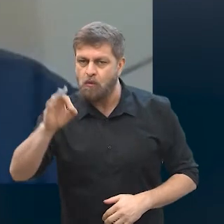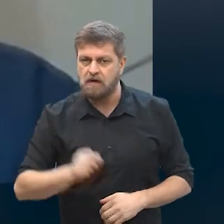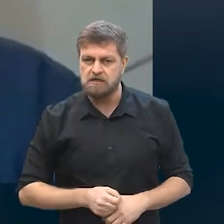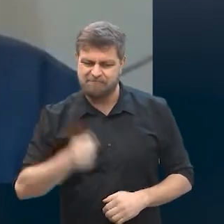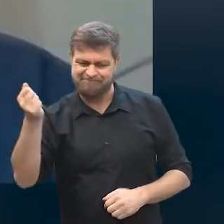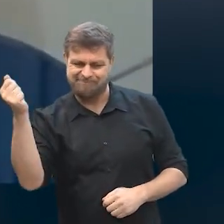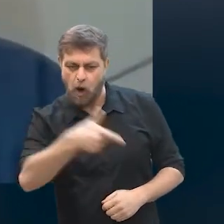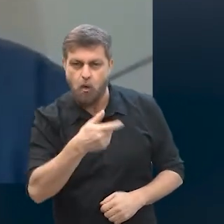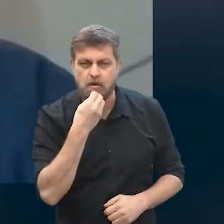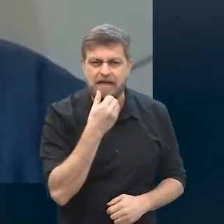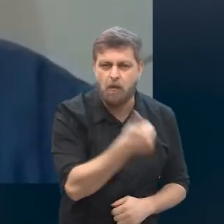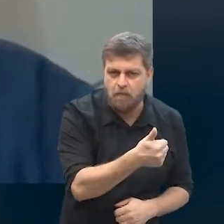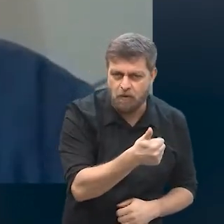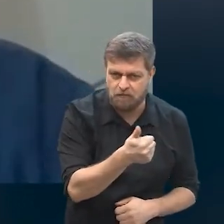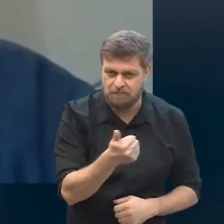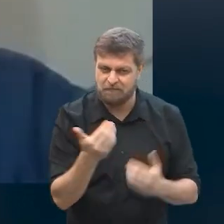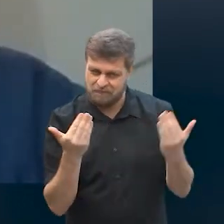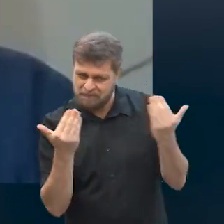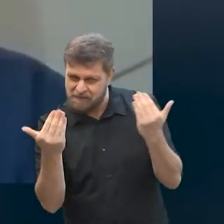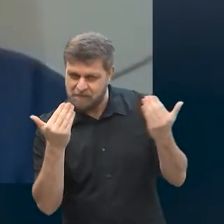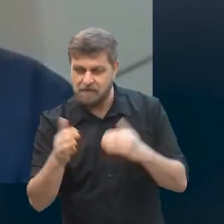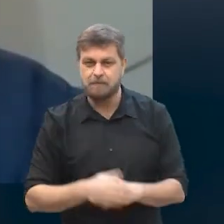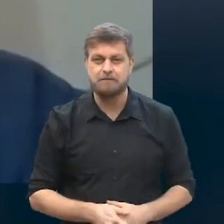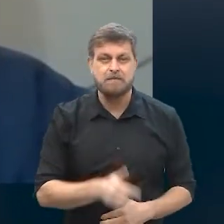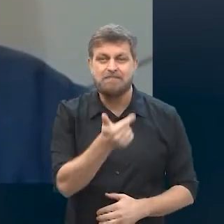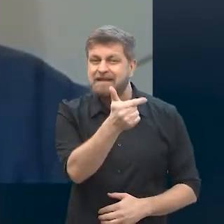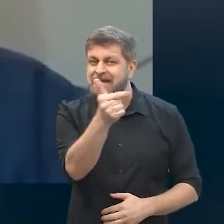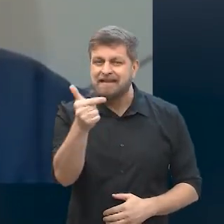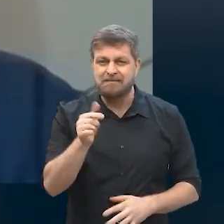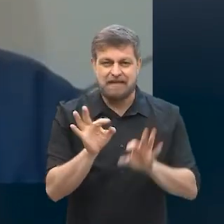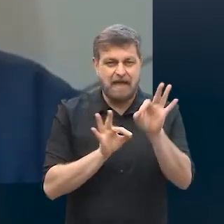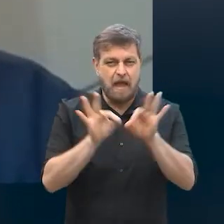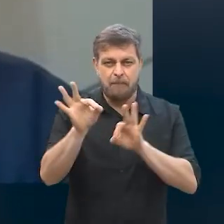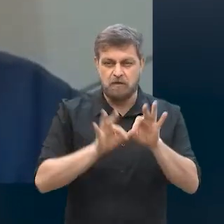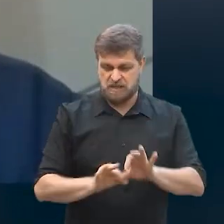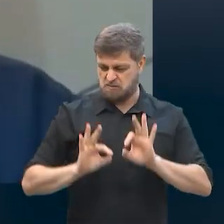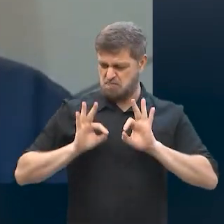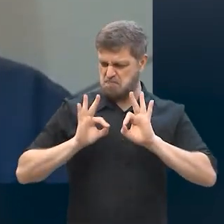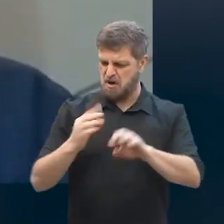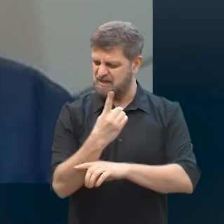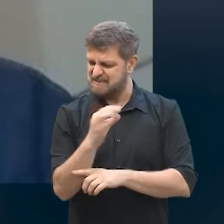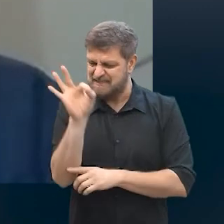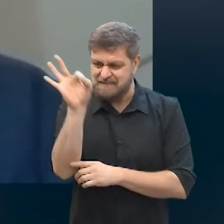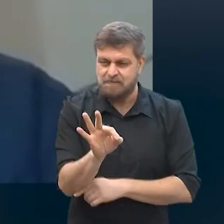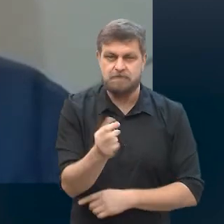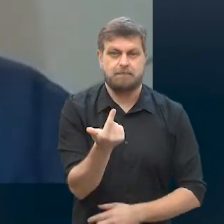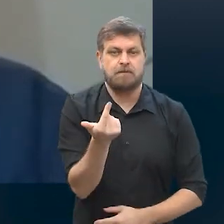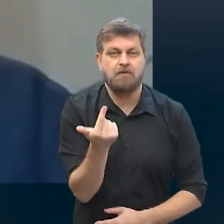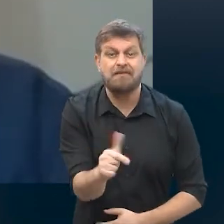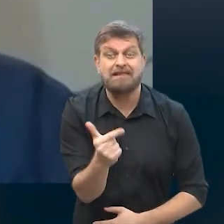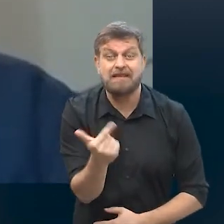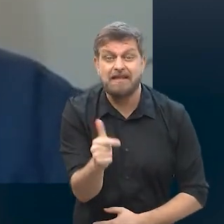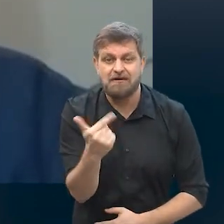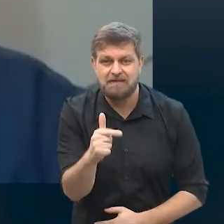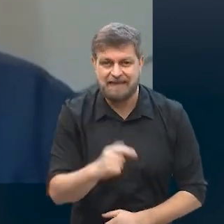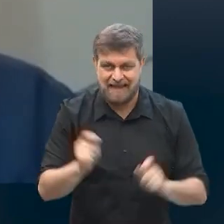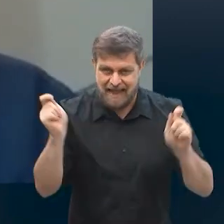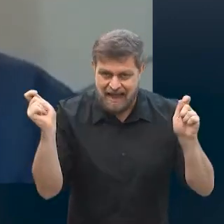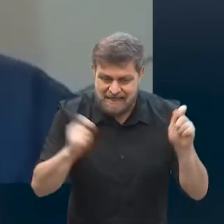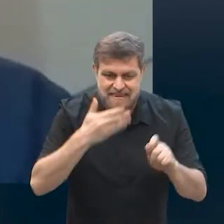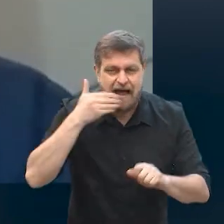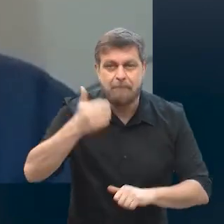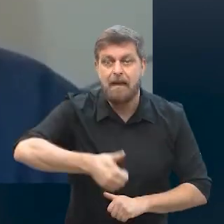bom. O que significa isso? Não existe projeto perfeito, não existe projeto que não possa